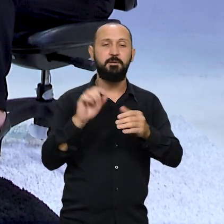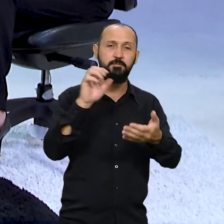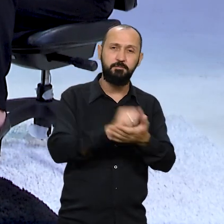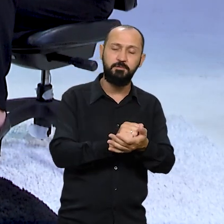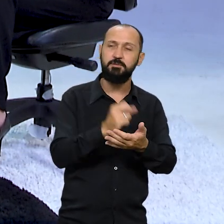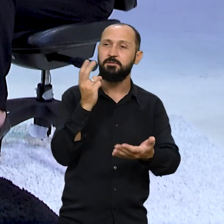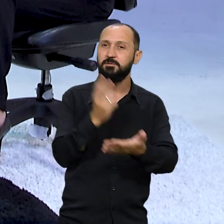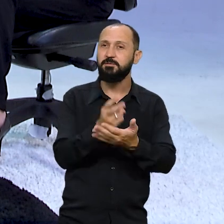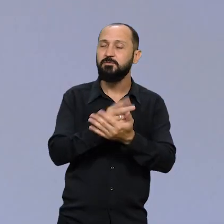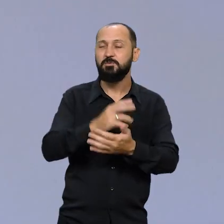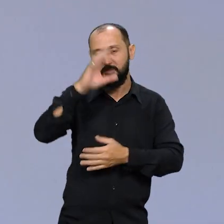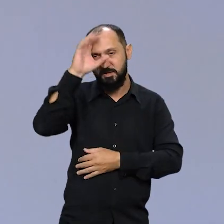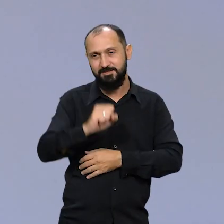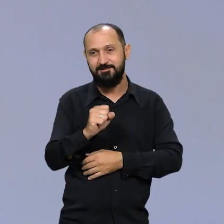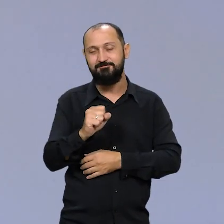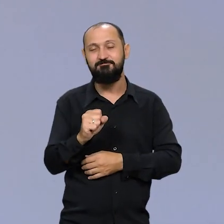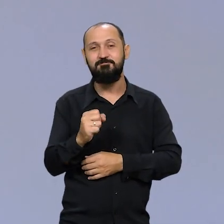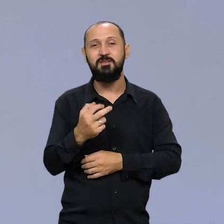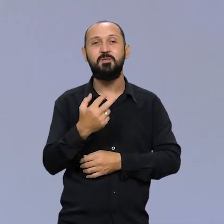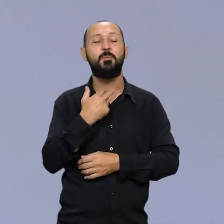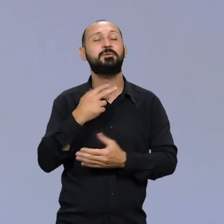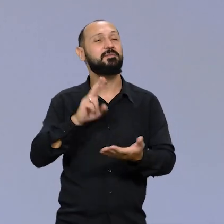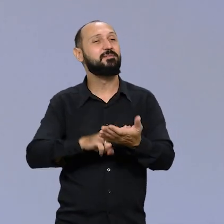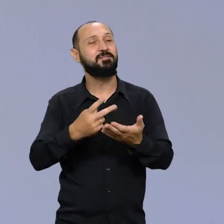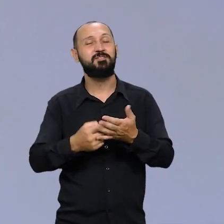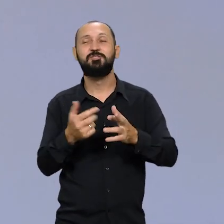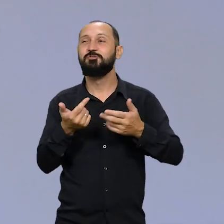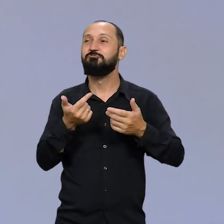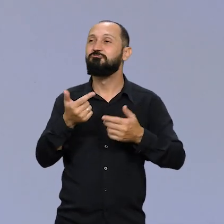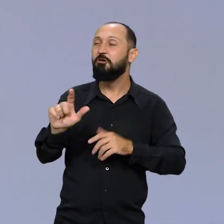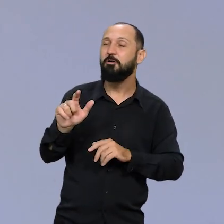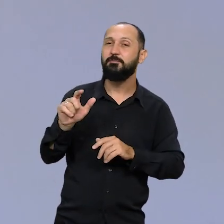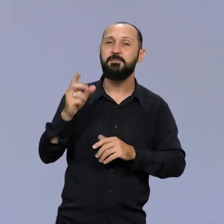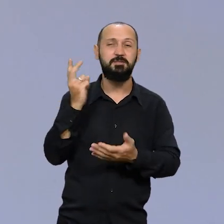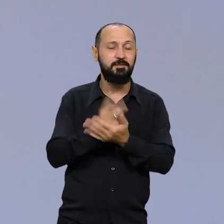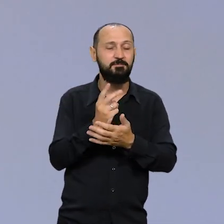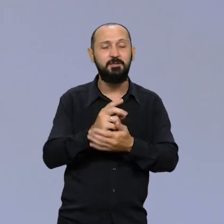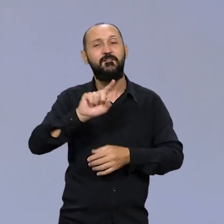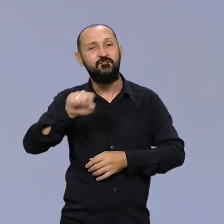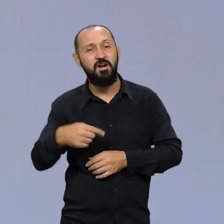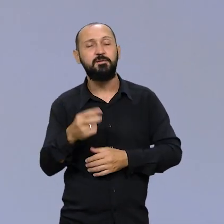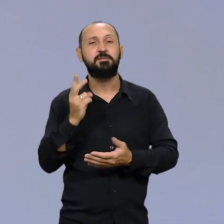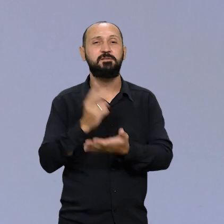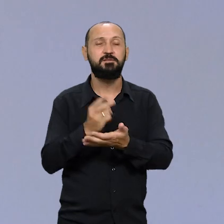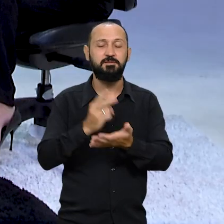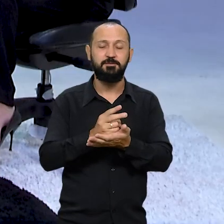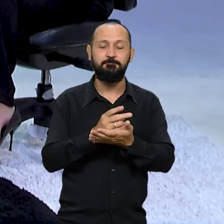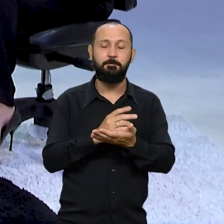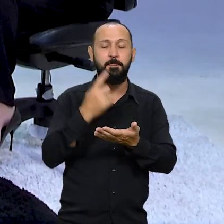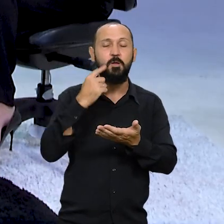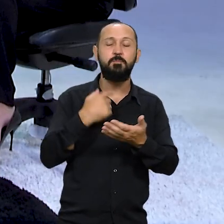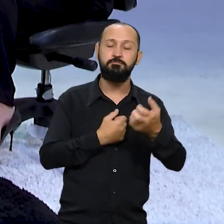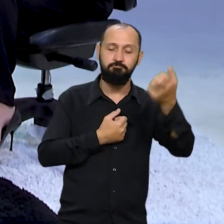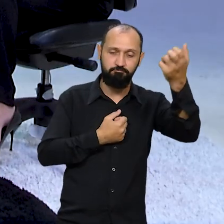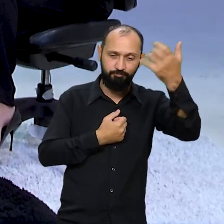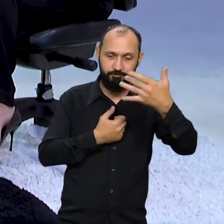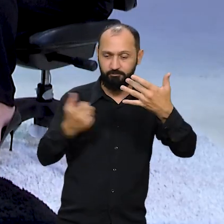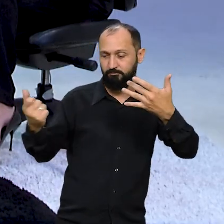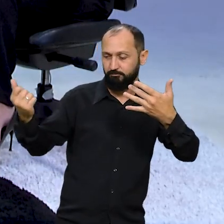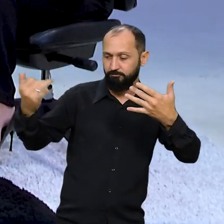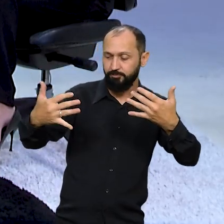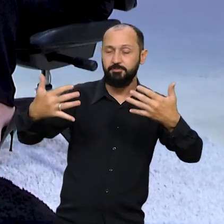foram esbulhados, nesses casos, mesmo não estando em 88, a área poderá ser demarcada como terra